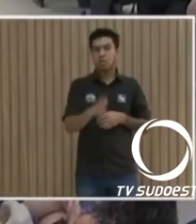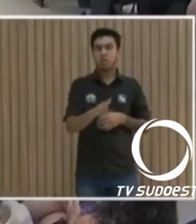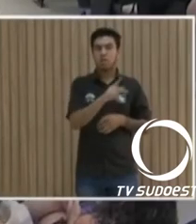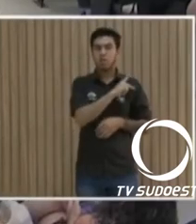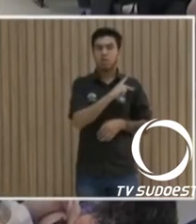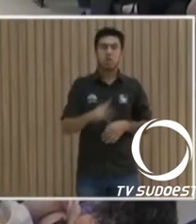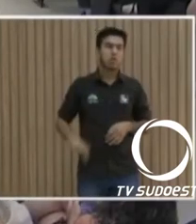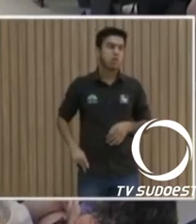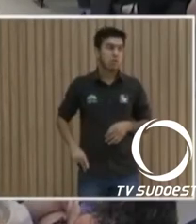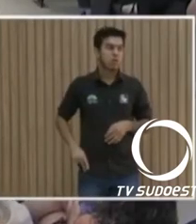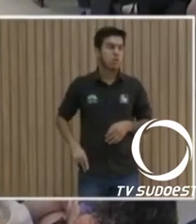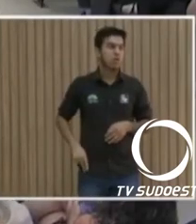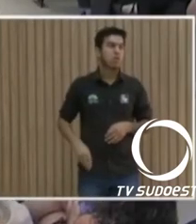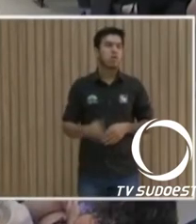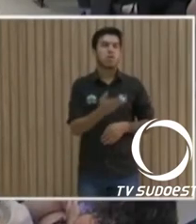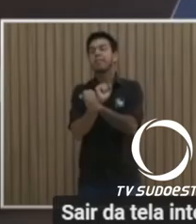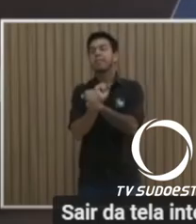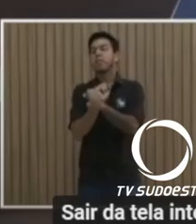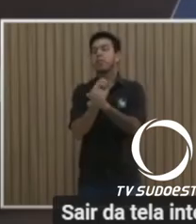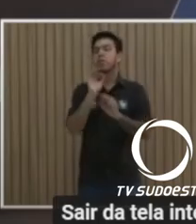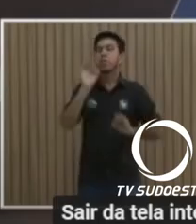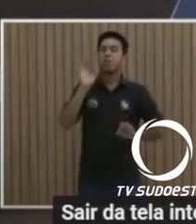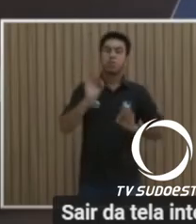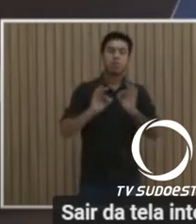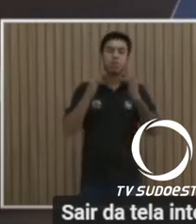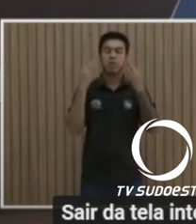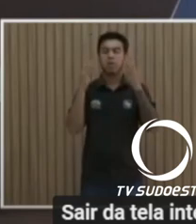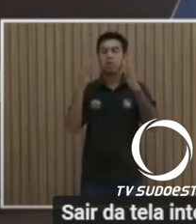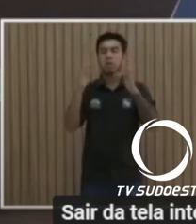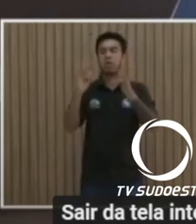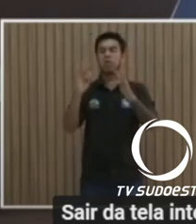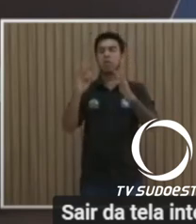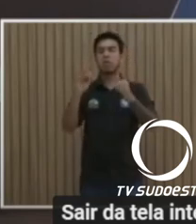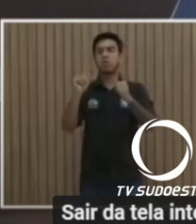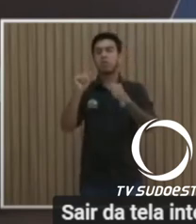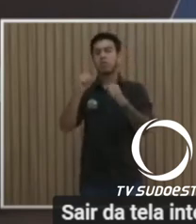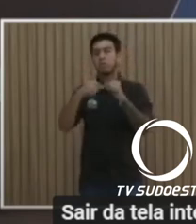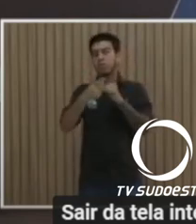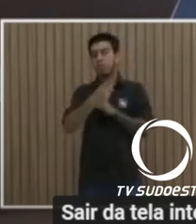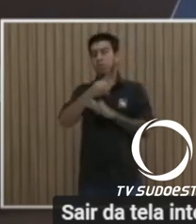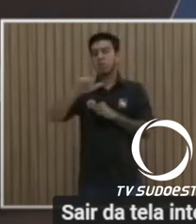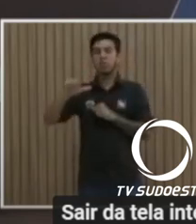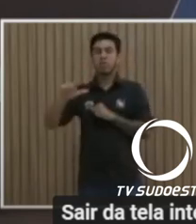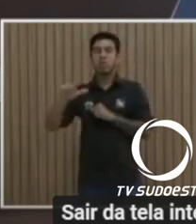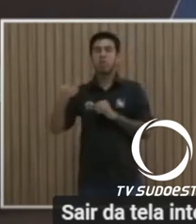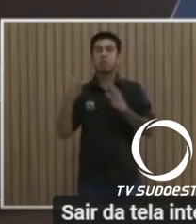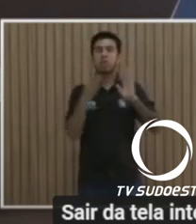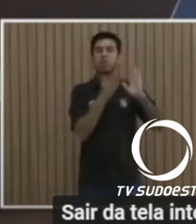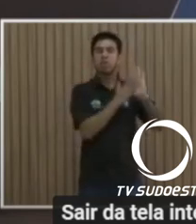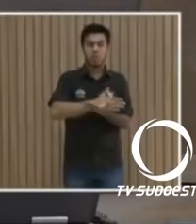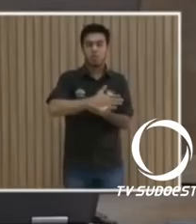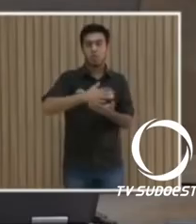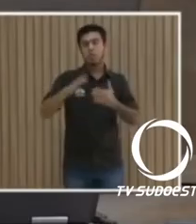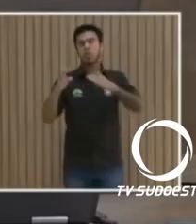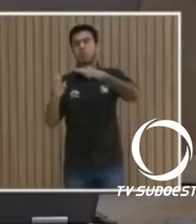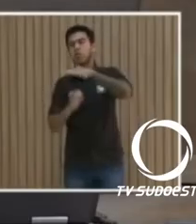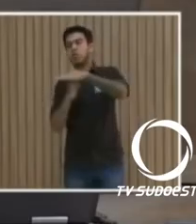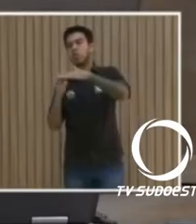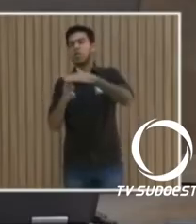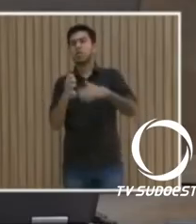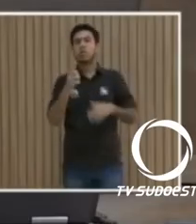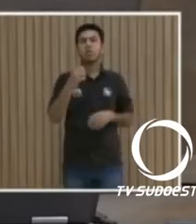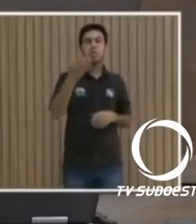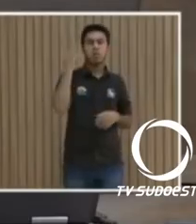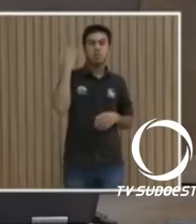plenário a matéria foi analisada e votada pela comissão processante formada pelos vereadores Lindomar Rodrigo Brandão do PP juir